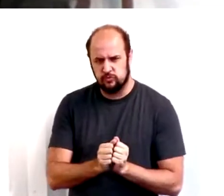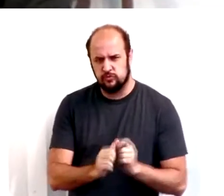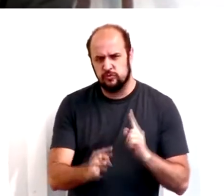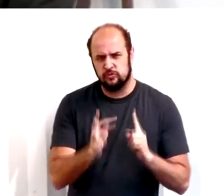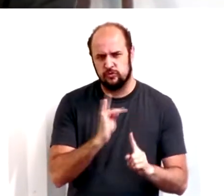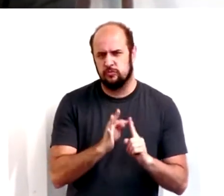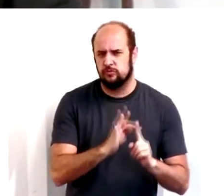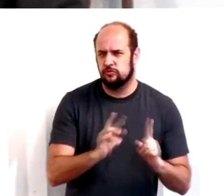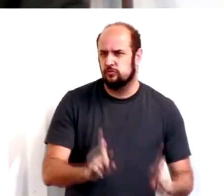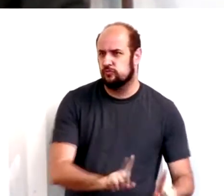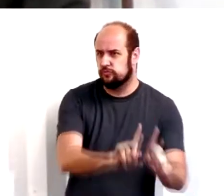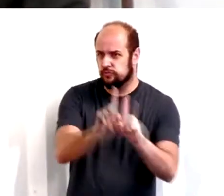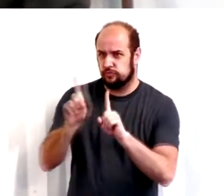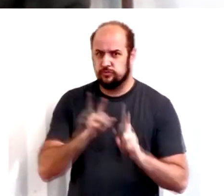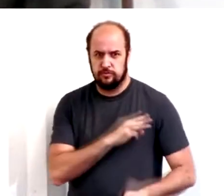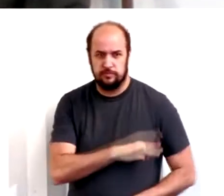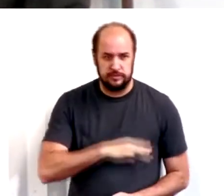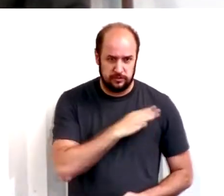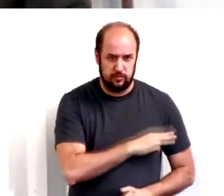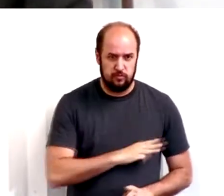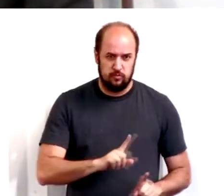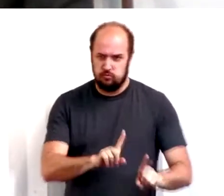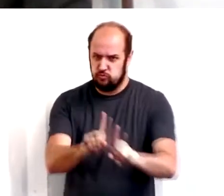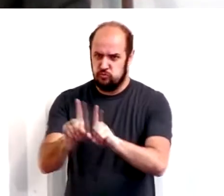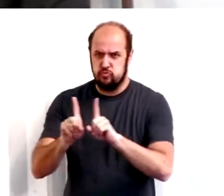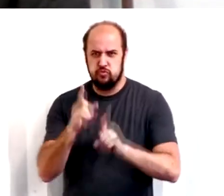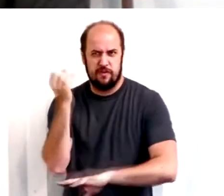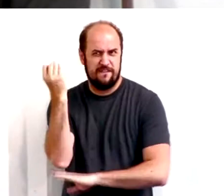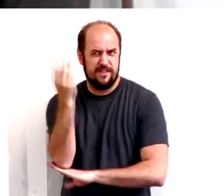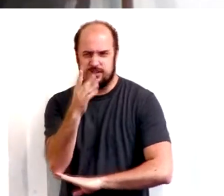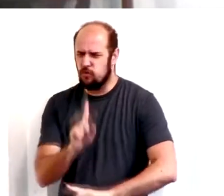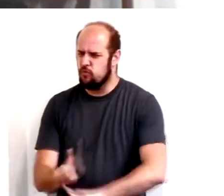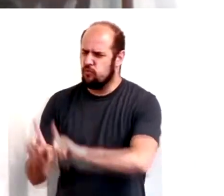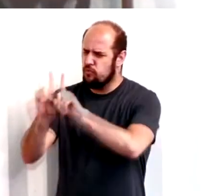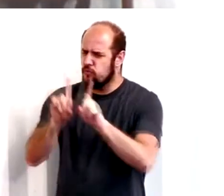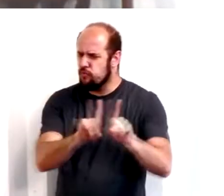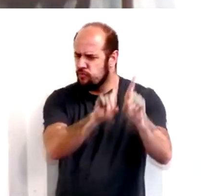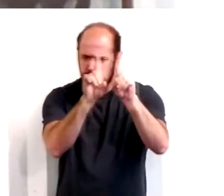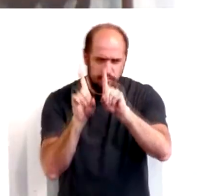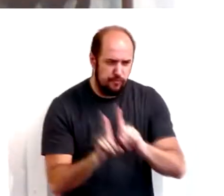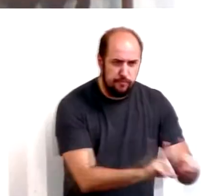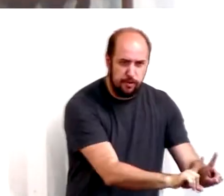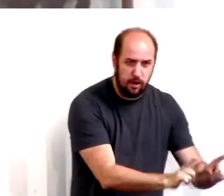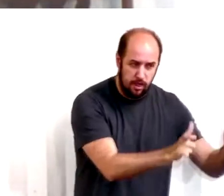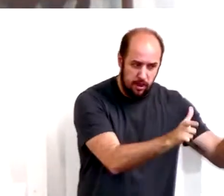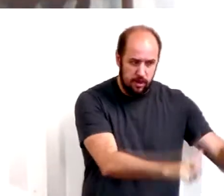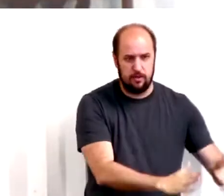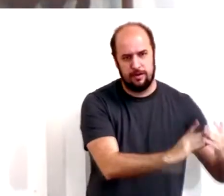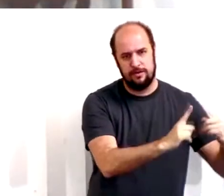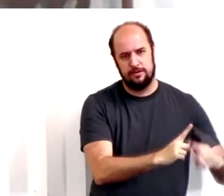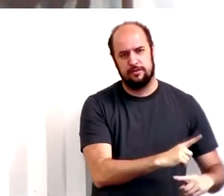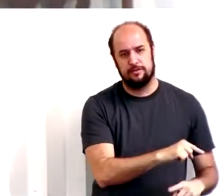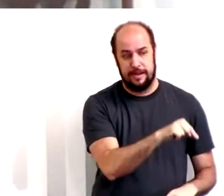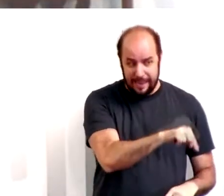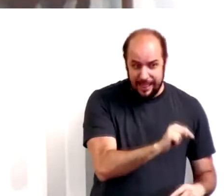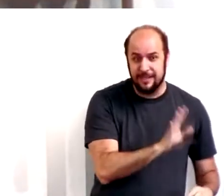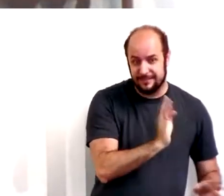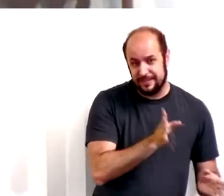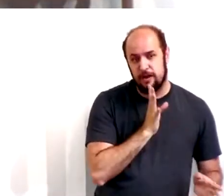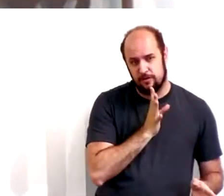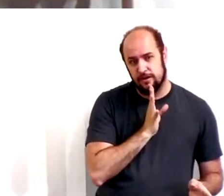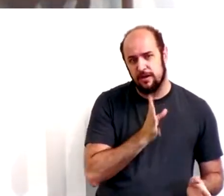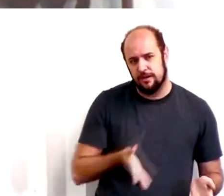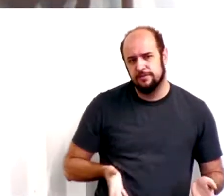até chegar nessa região em que eles plantam a igreja de Filipos. Então era alguém que eles conheciam, era alguém de